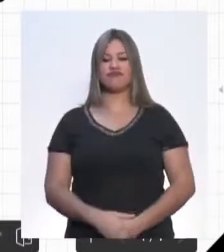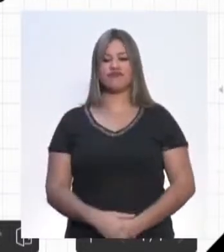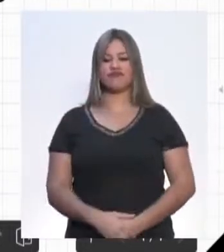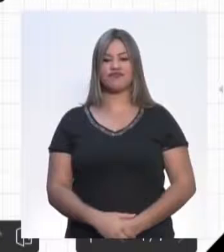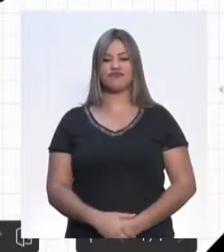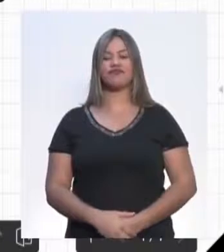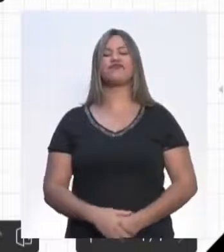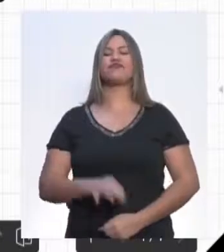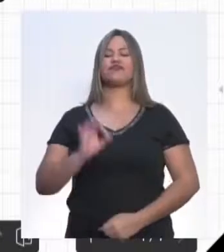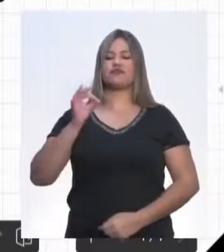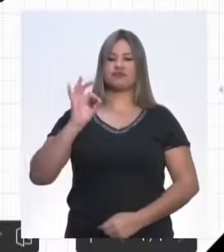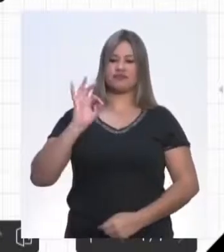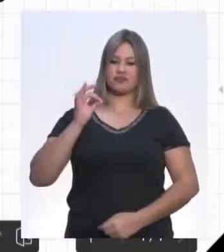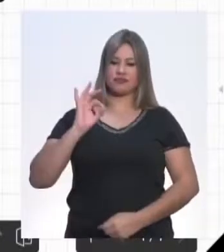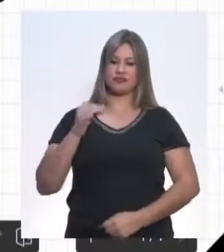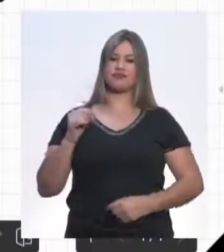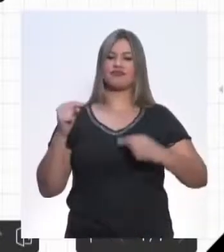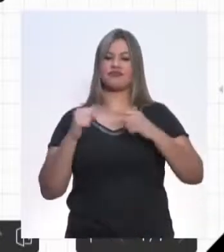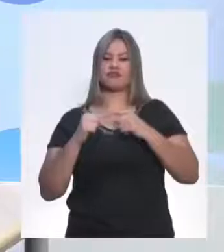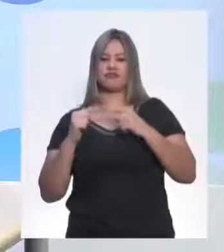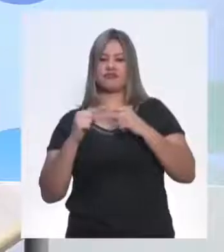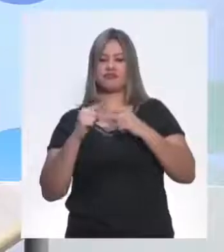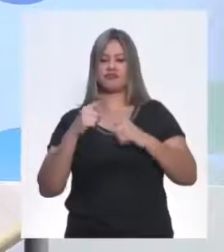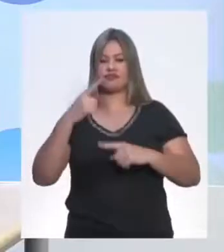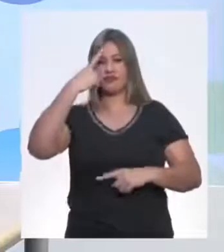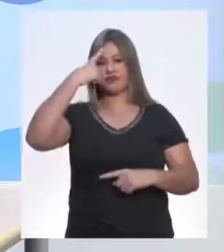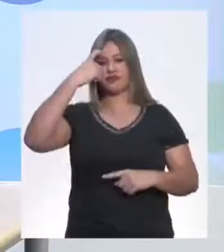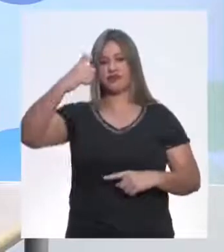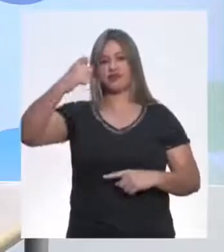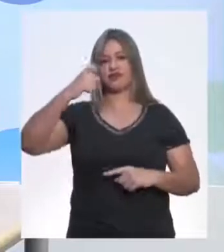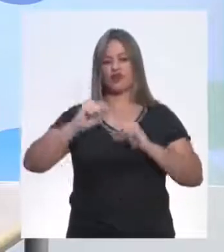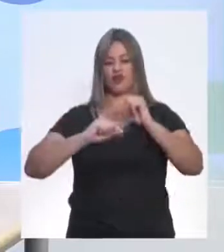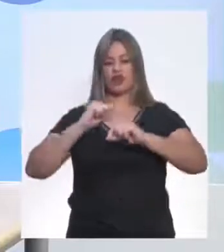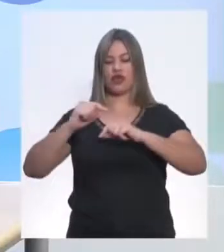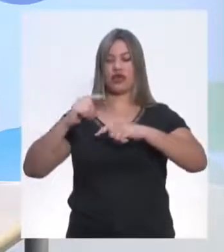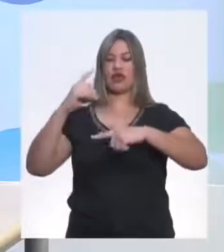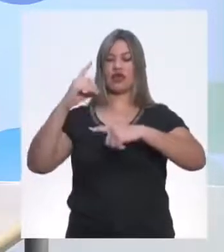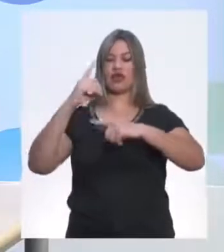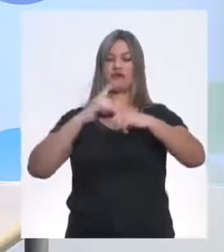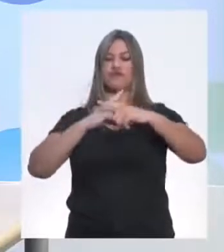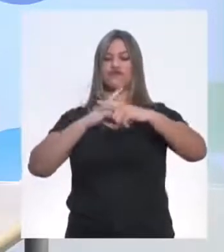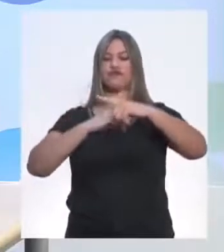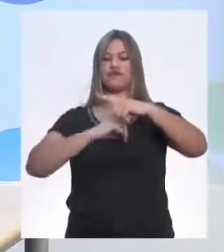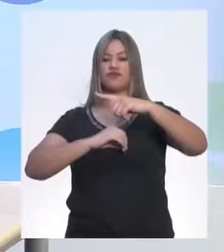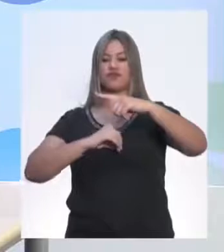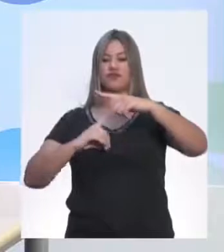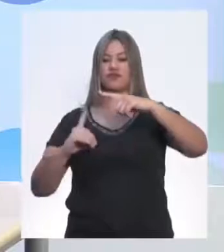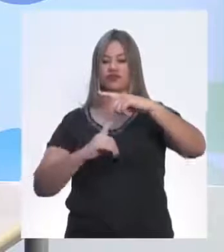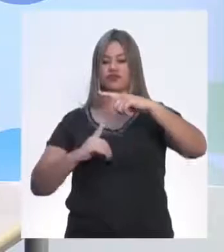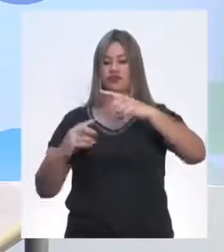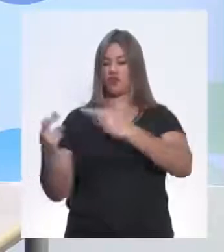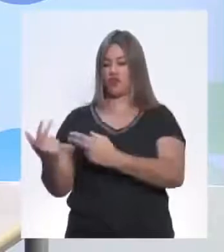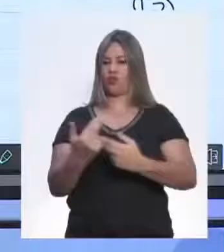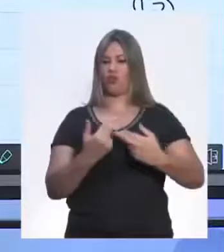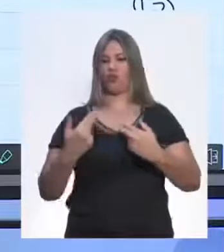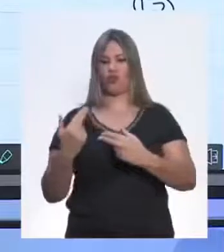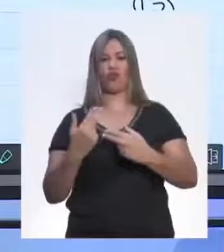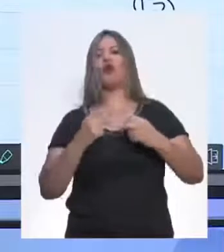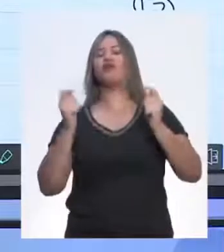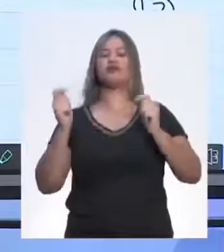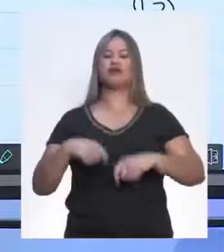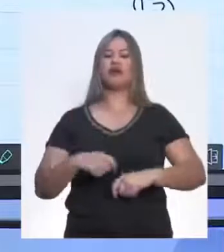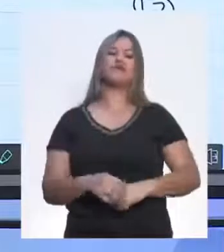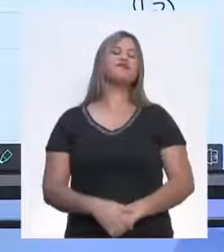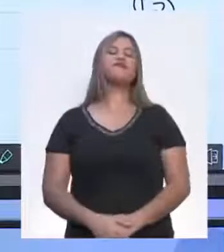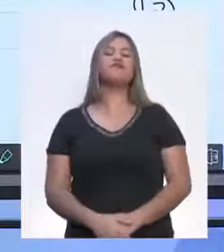aquela ideia. Só posso fazer isso porque os denominadores agora são iguais. Isso mesmo, né?